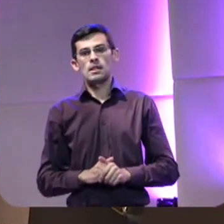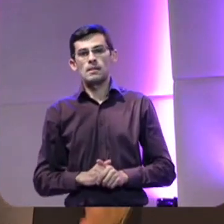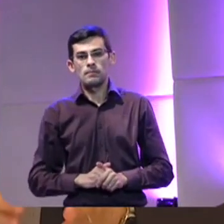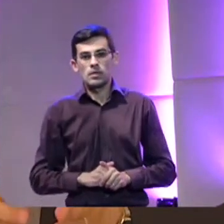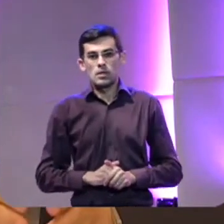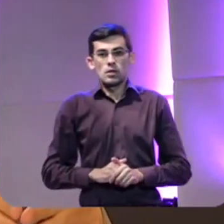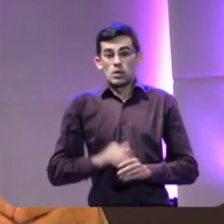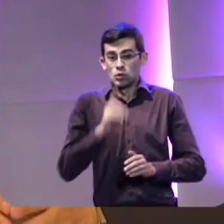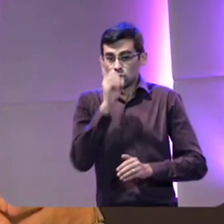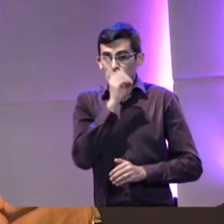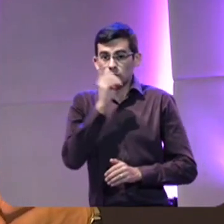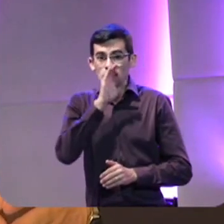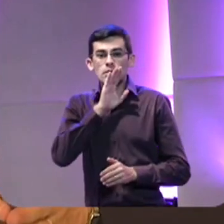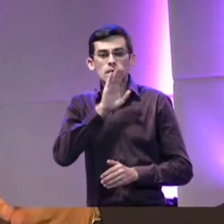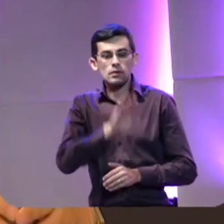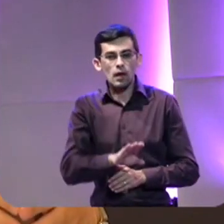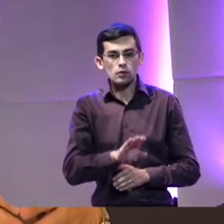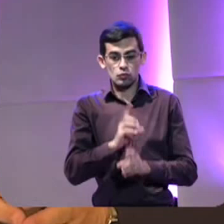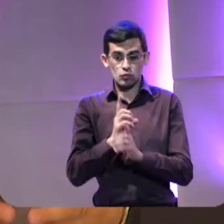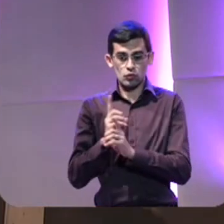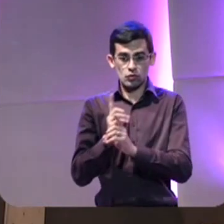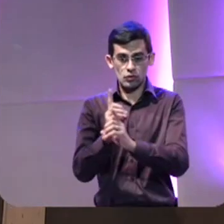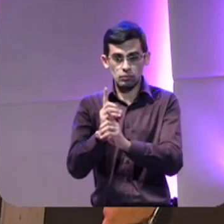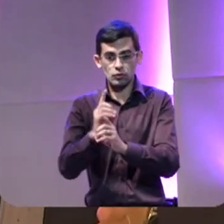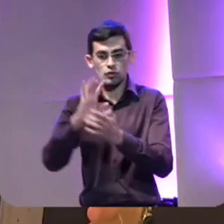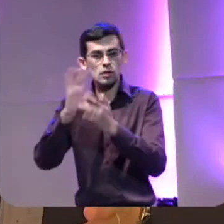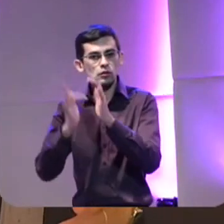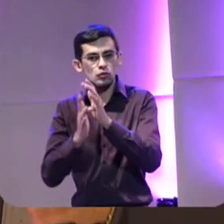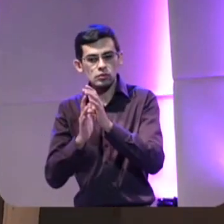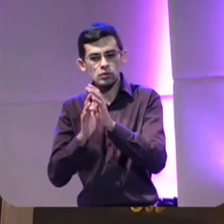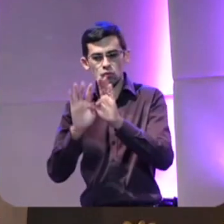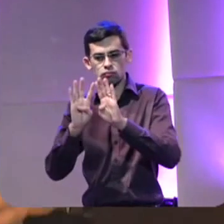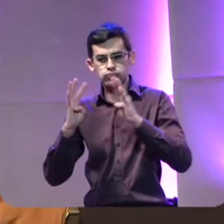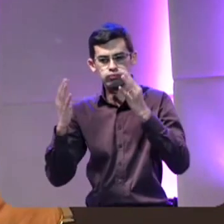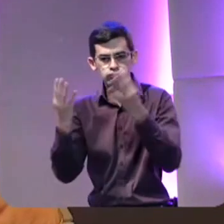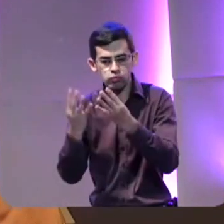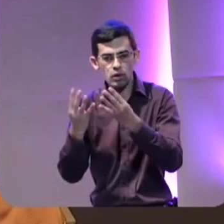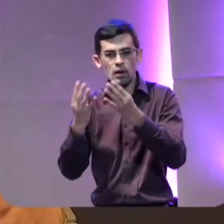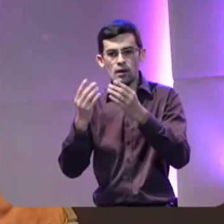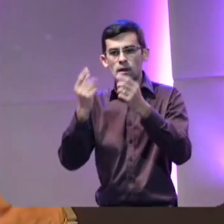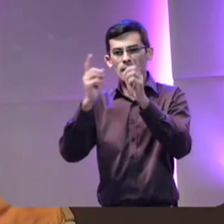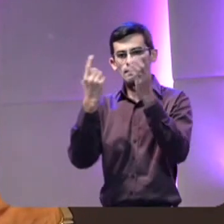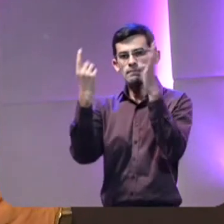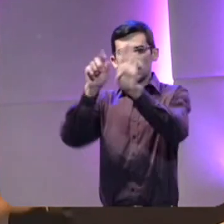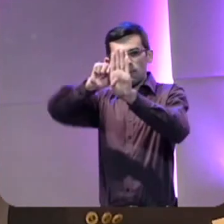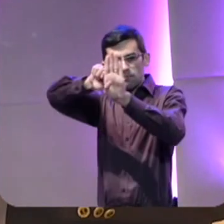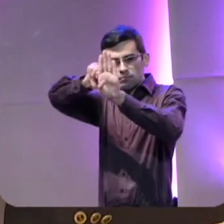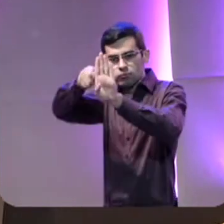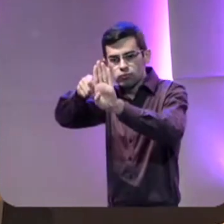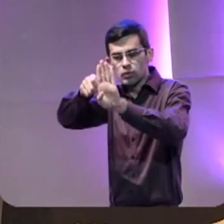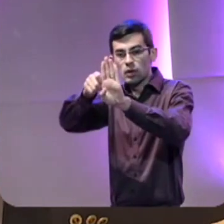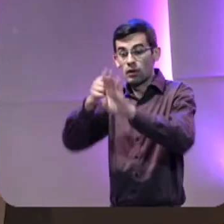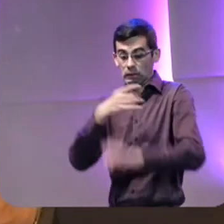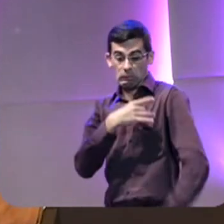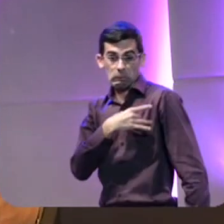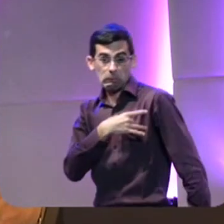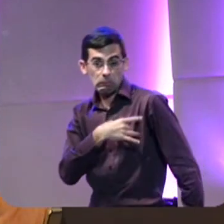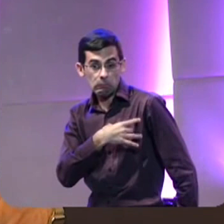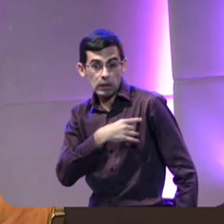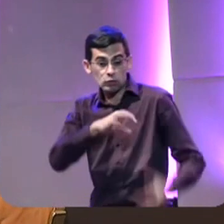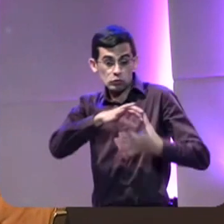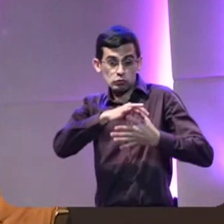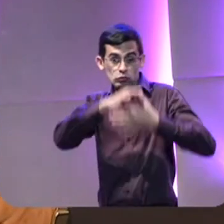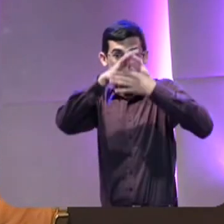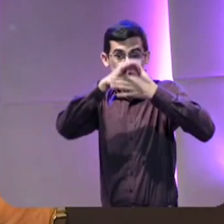naquele mesmo domingo à tarde, os discípulos de Jesus estavam reunidos de portas trancadas, com medo dos